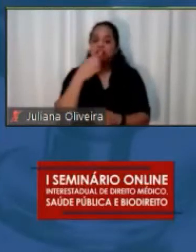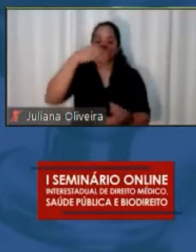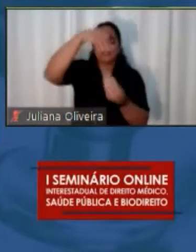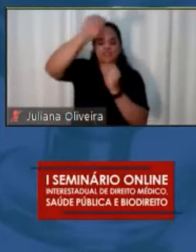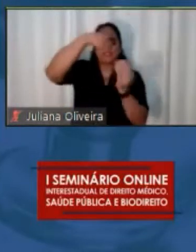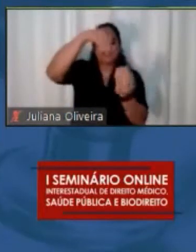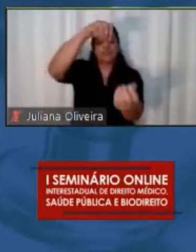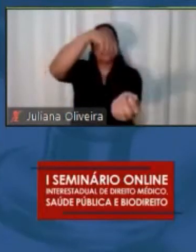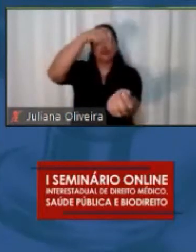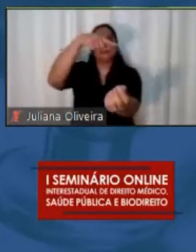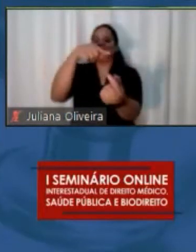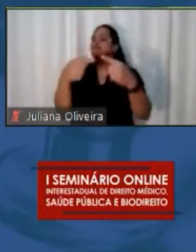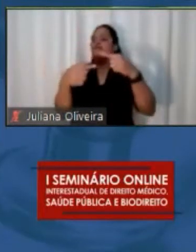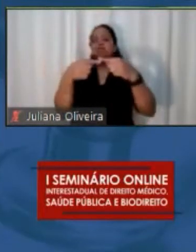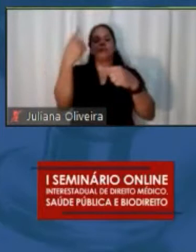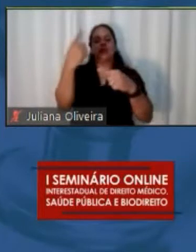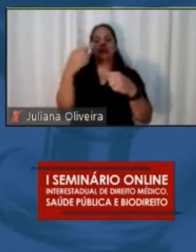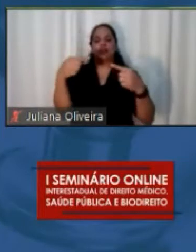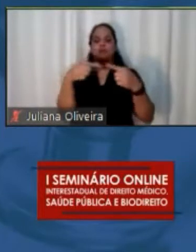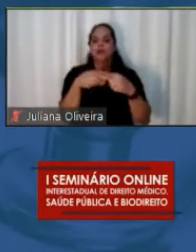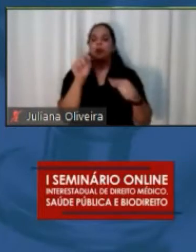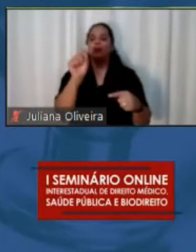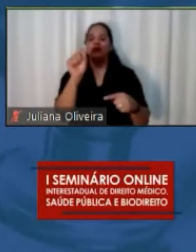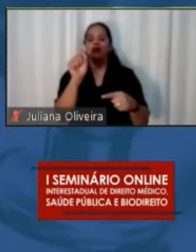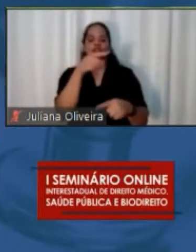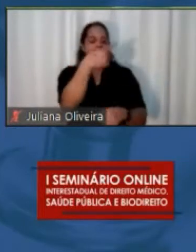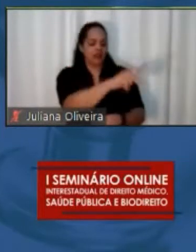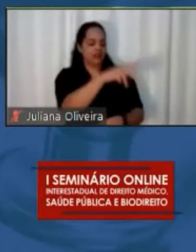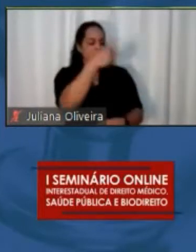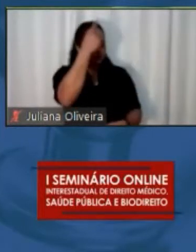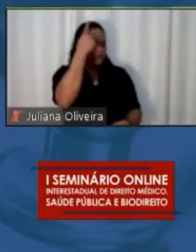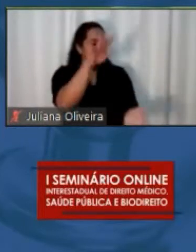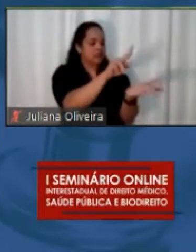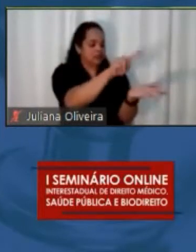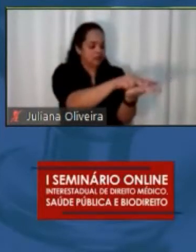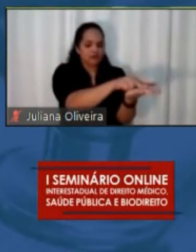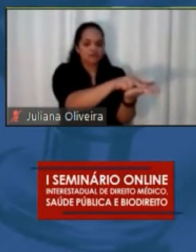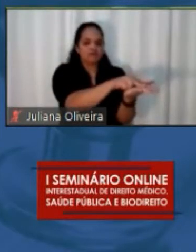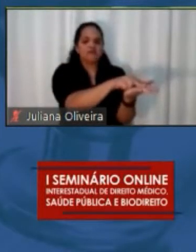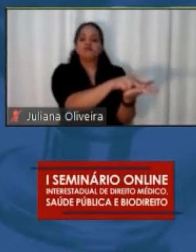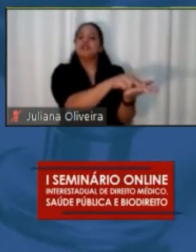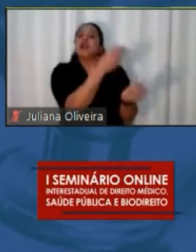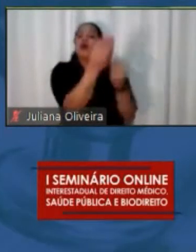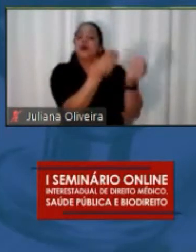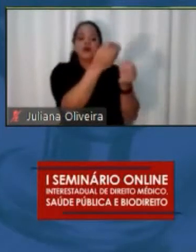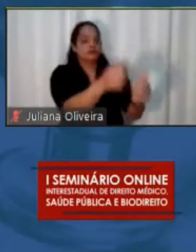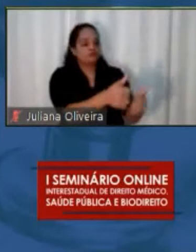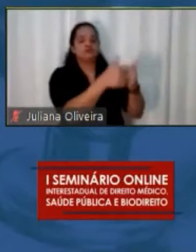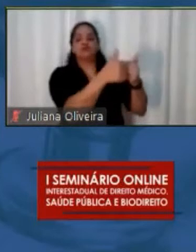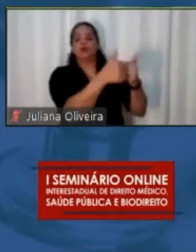a critérios rigorosos que pudessem considerá-las adequadas para a